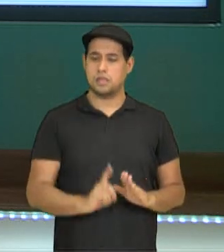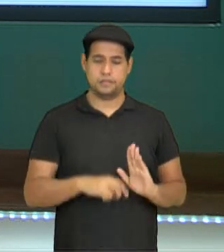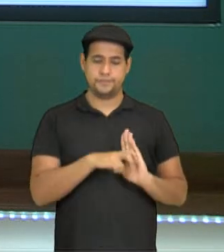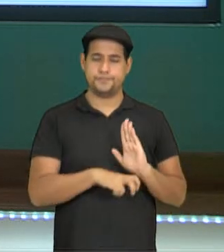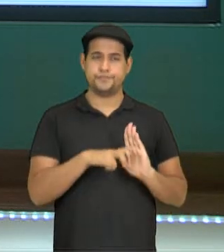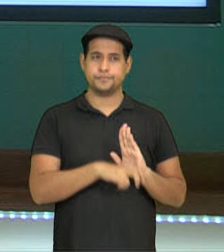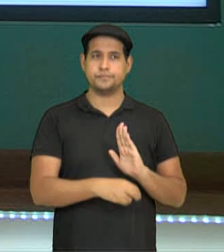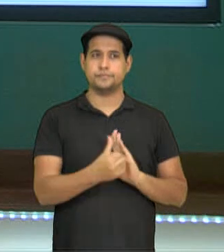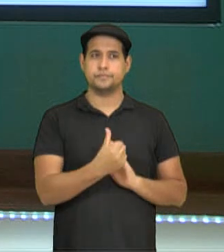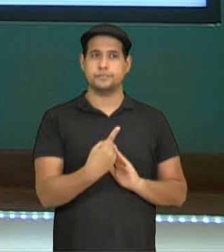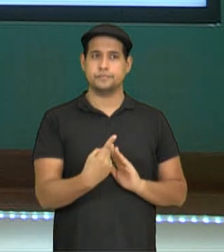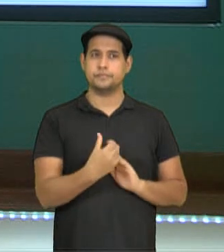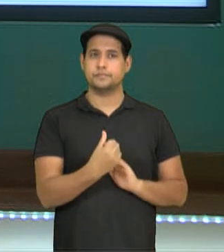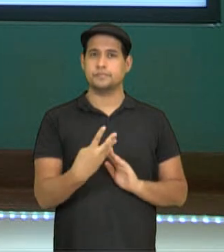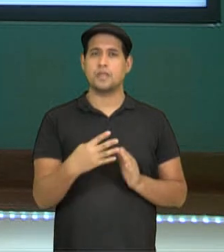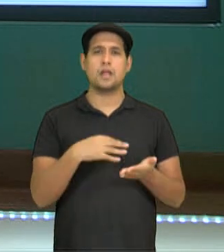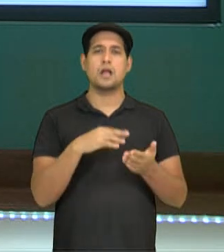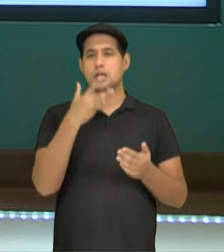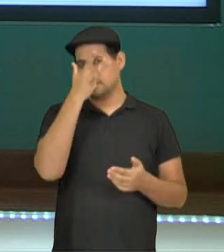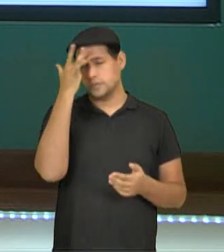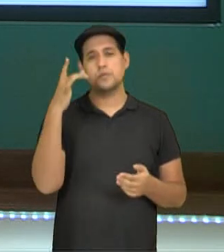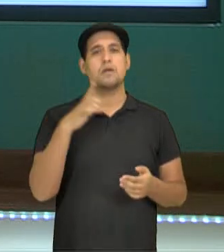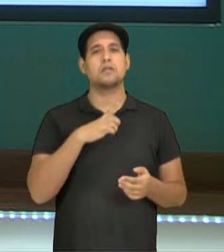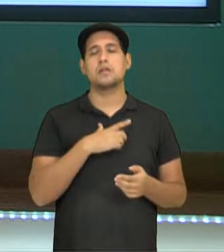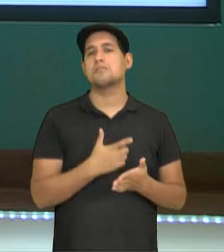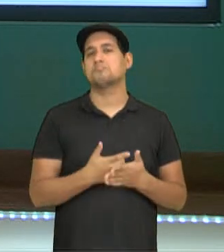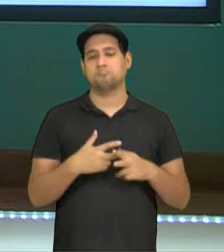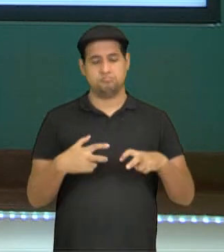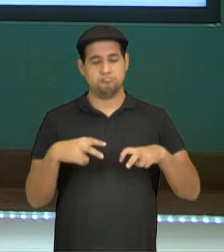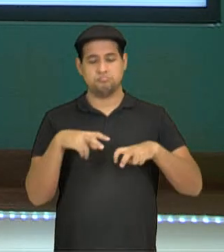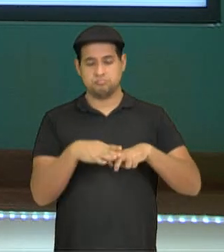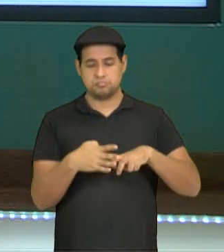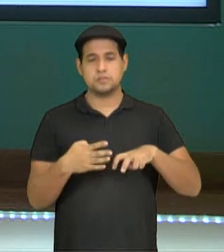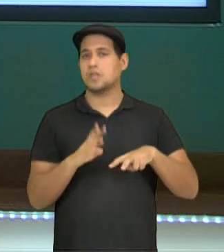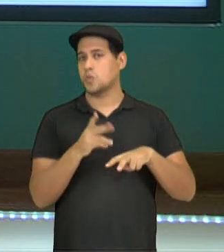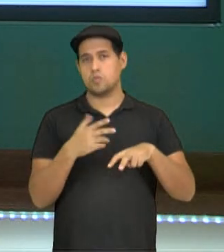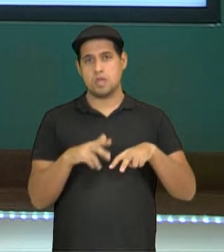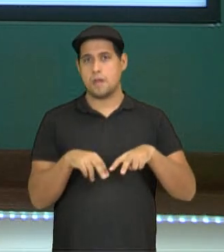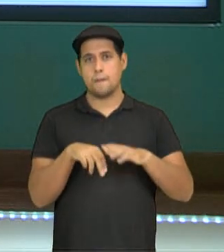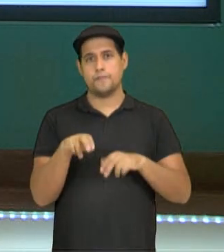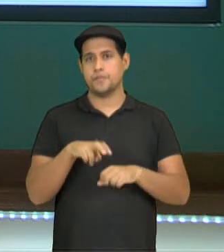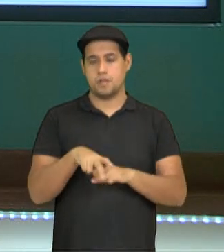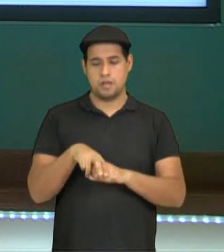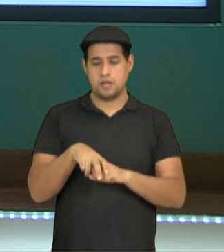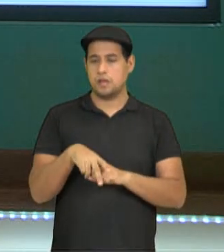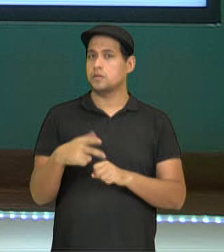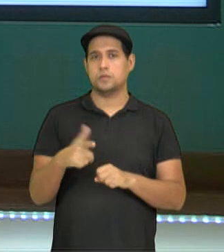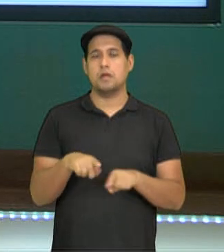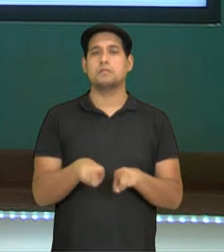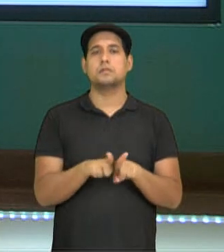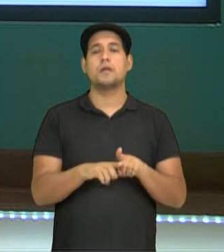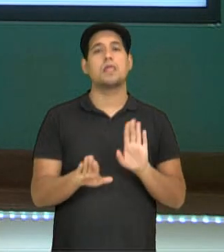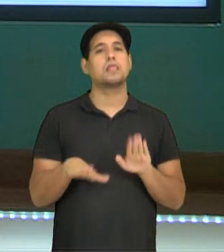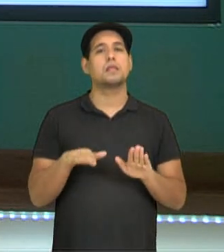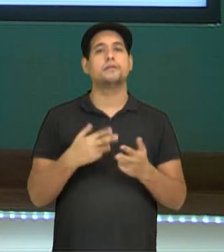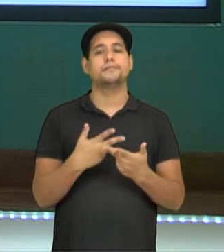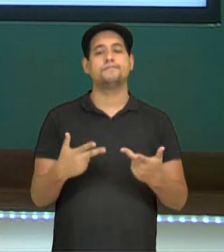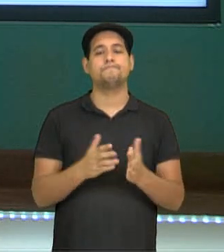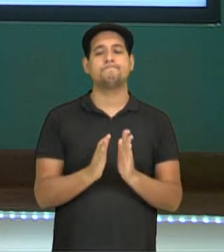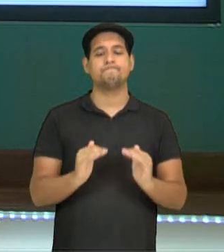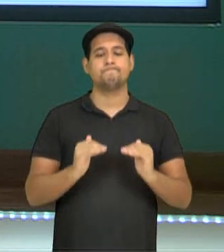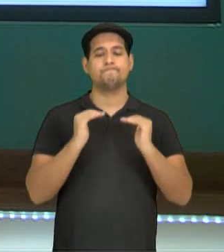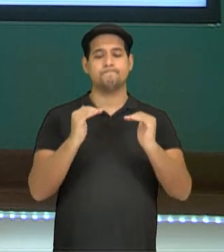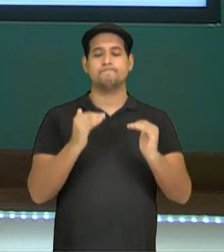E 61 a 64 são os amputados dos membros inferiores. Aqui também, depende do grau